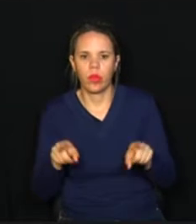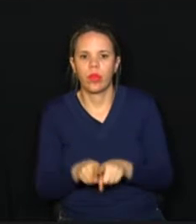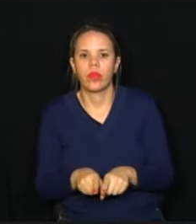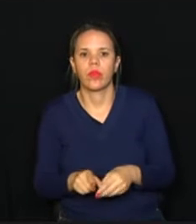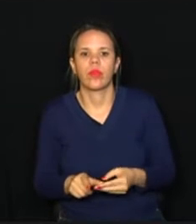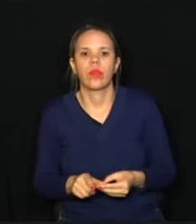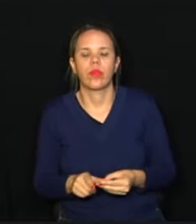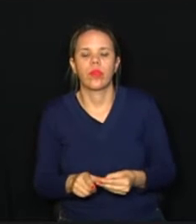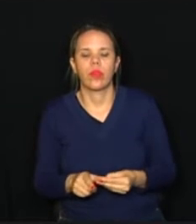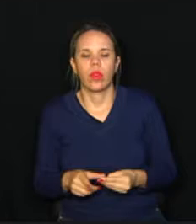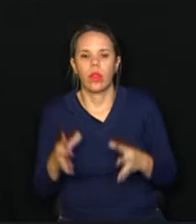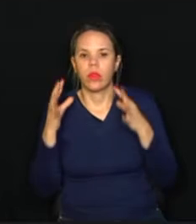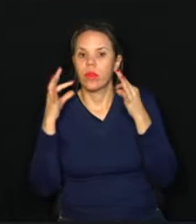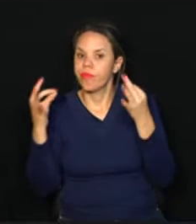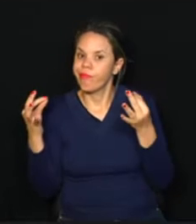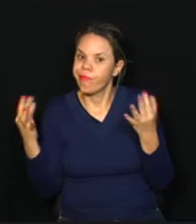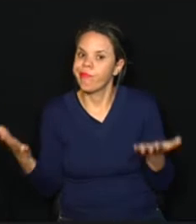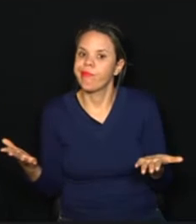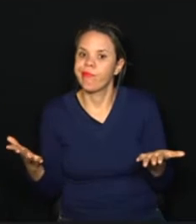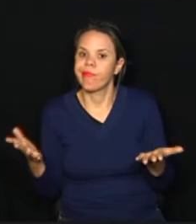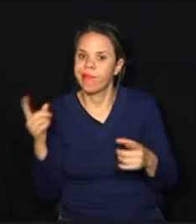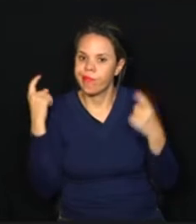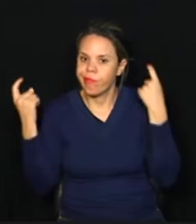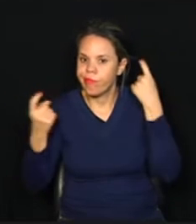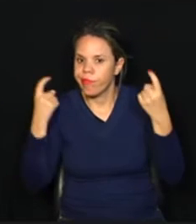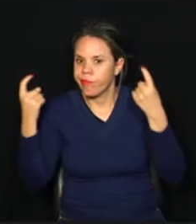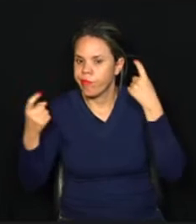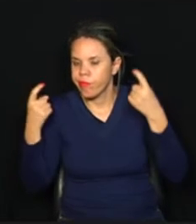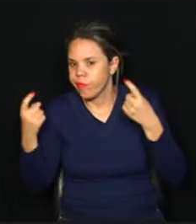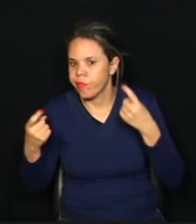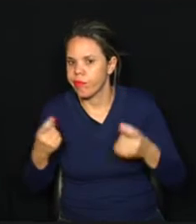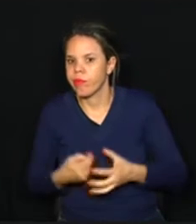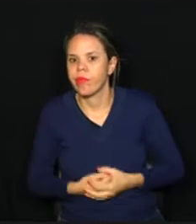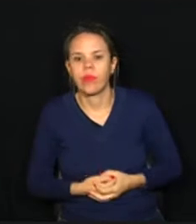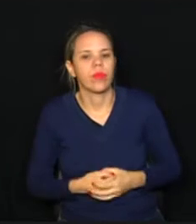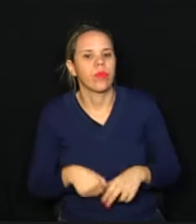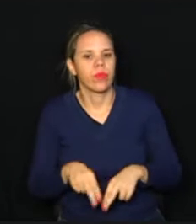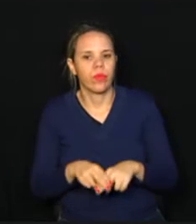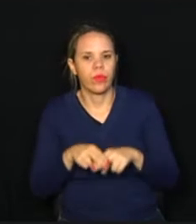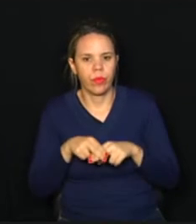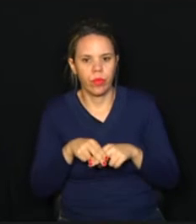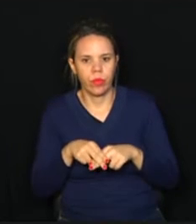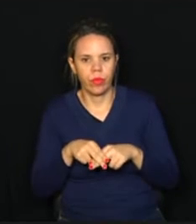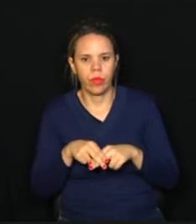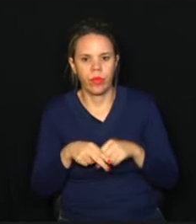tem chamado bastante atenção por conta da